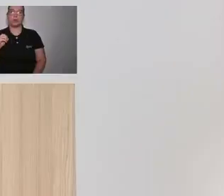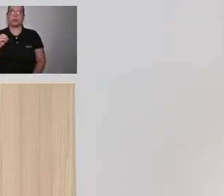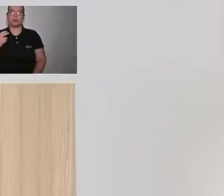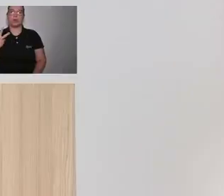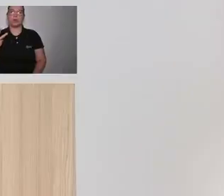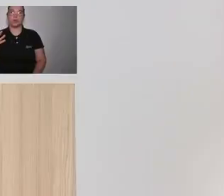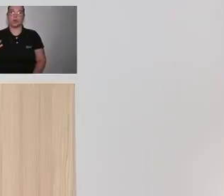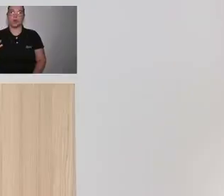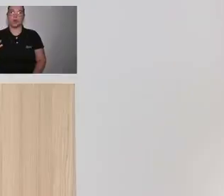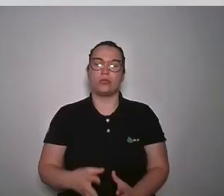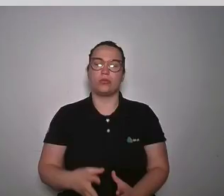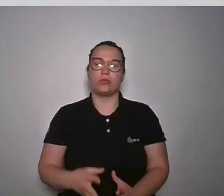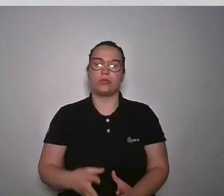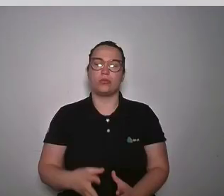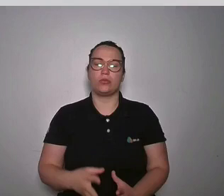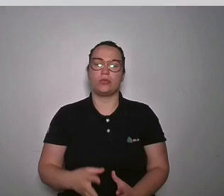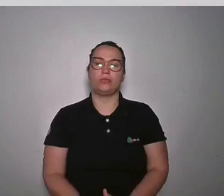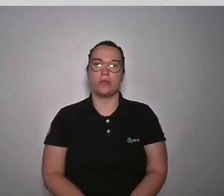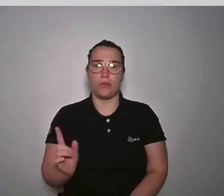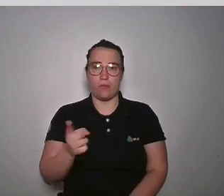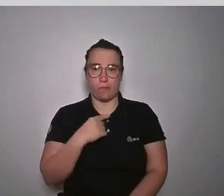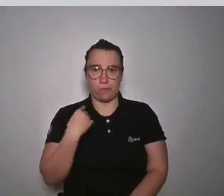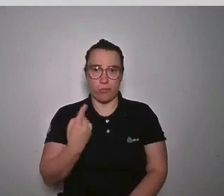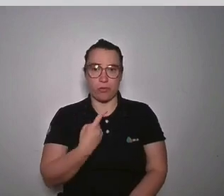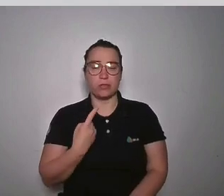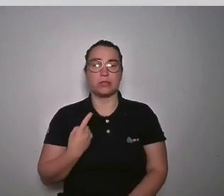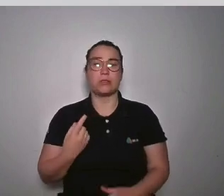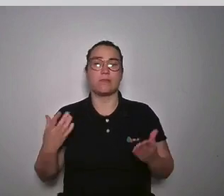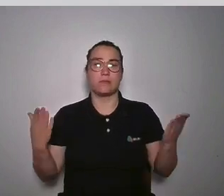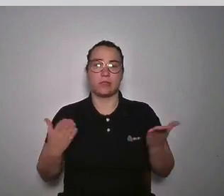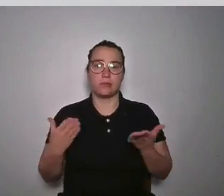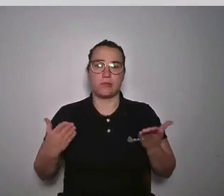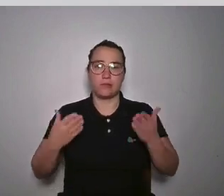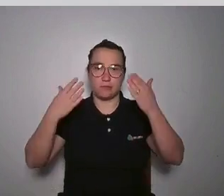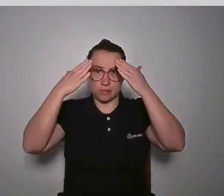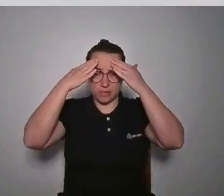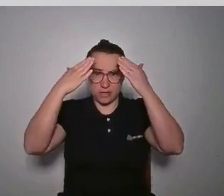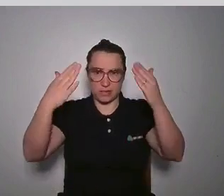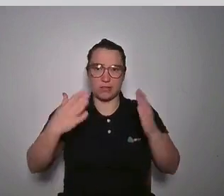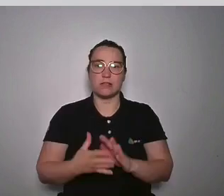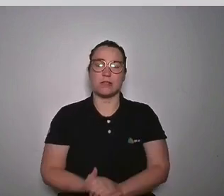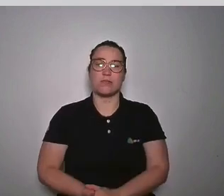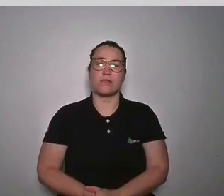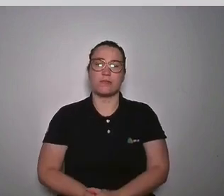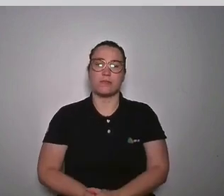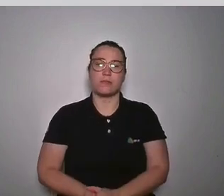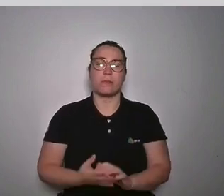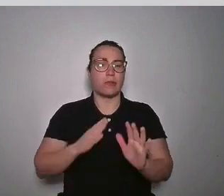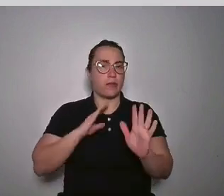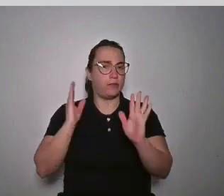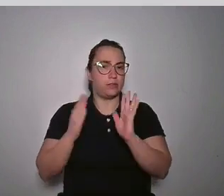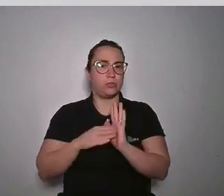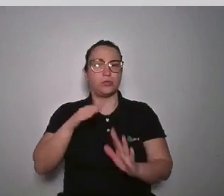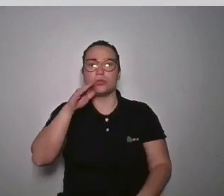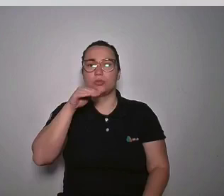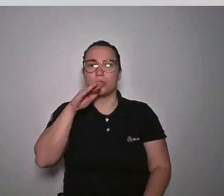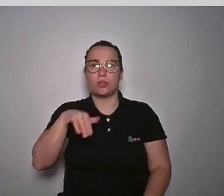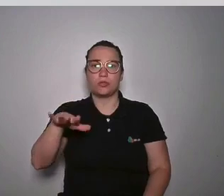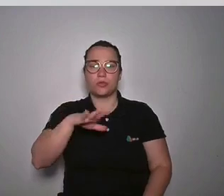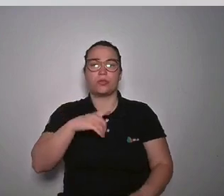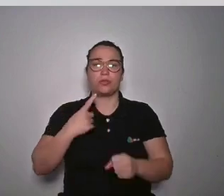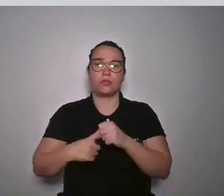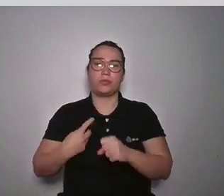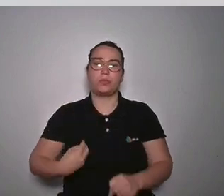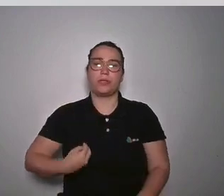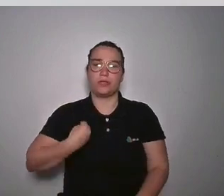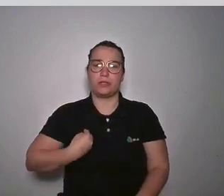2024. Nós queremos, nesse momento, agradecer mais uma vez a todos os servidores municipais presentes,